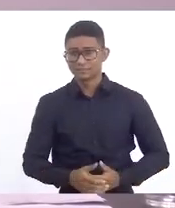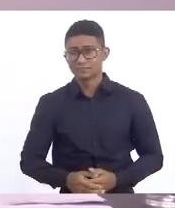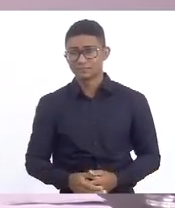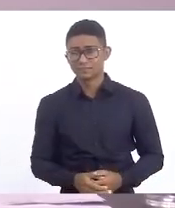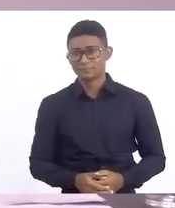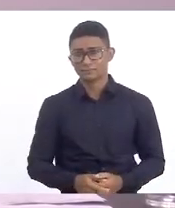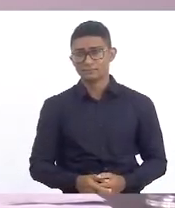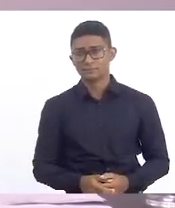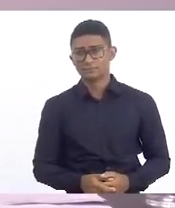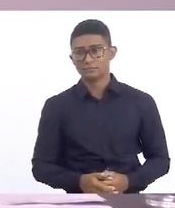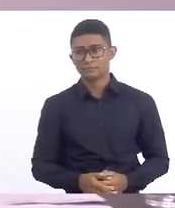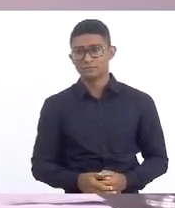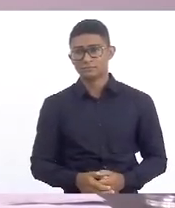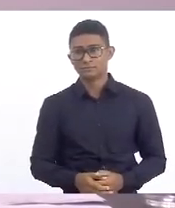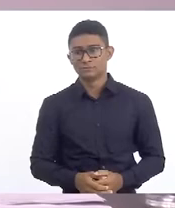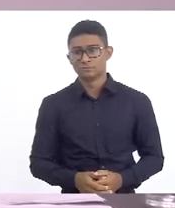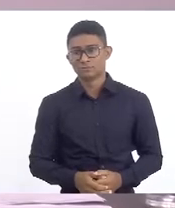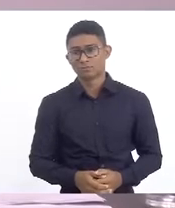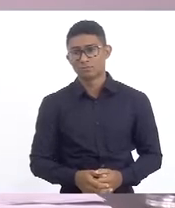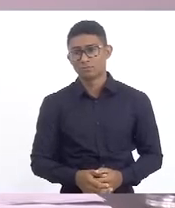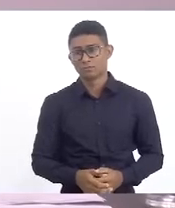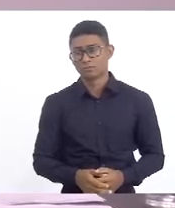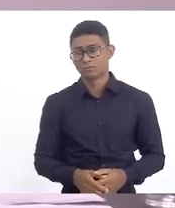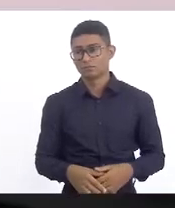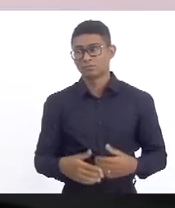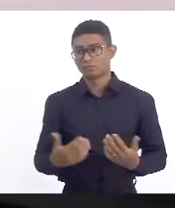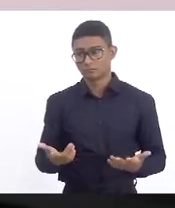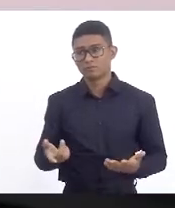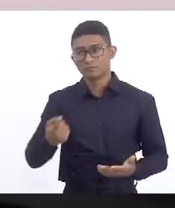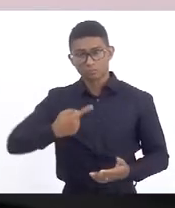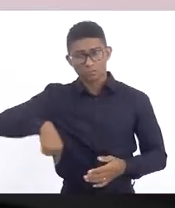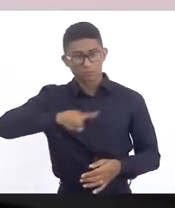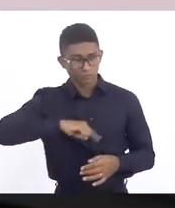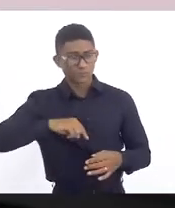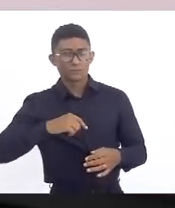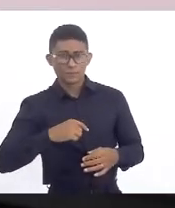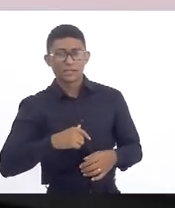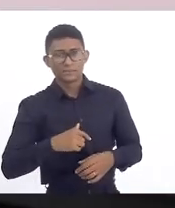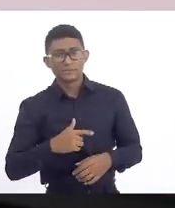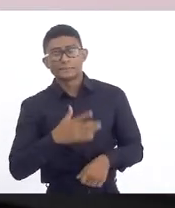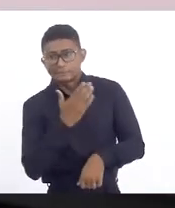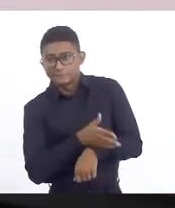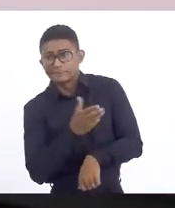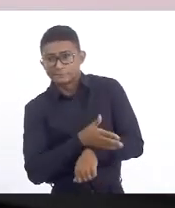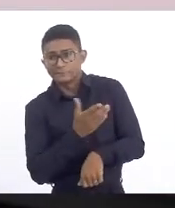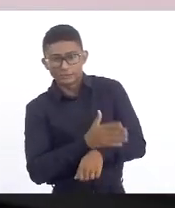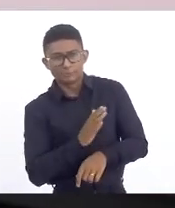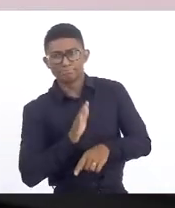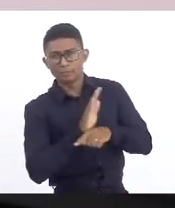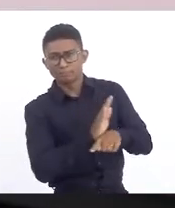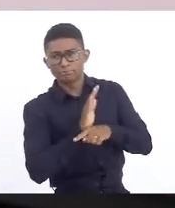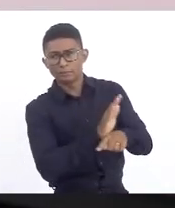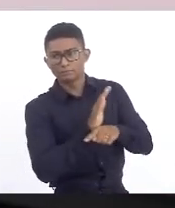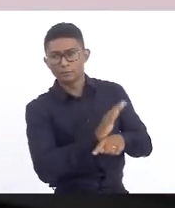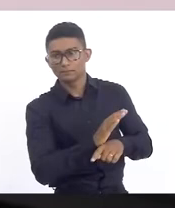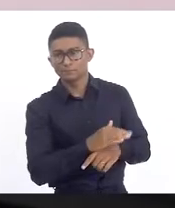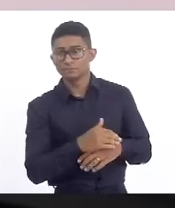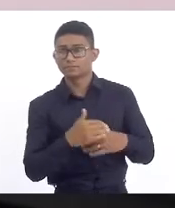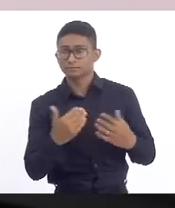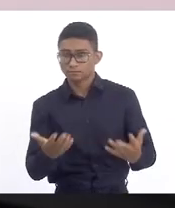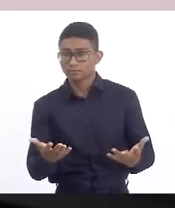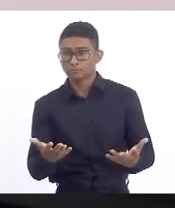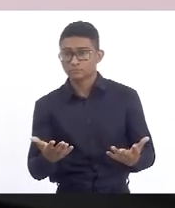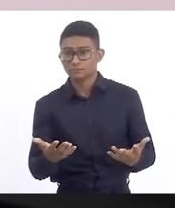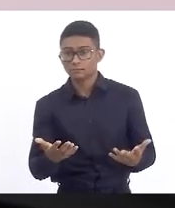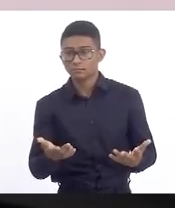fragilidade estrutural, uma fragilidade de capacitação, mas eu acho que a crise também nos dá oportunidade e